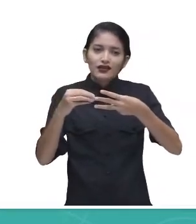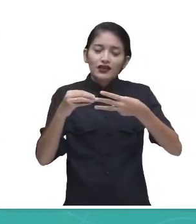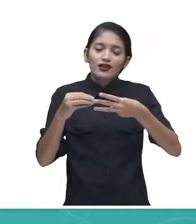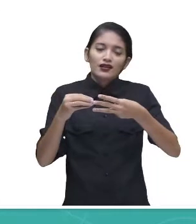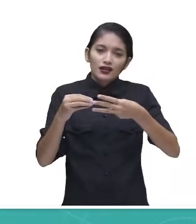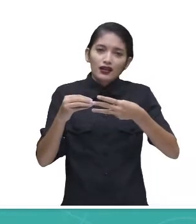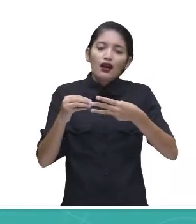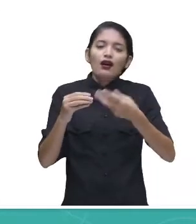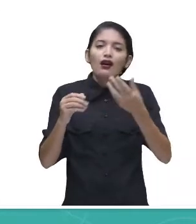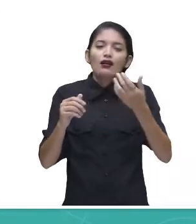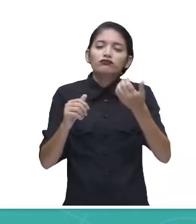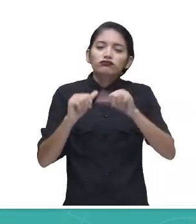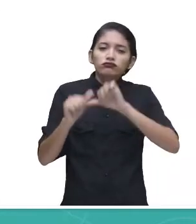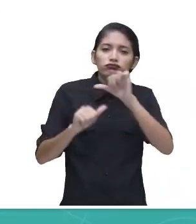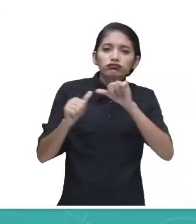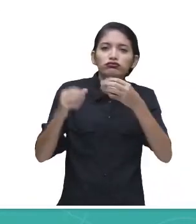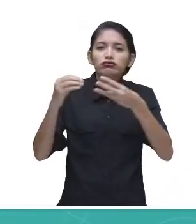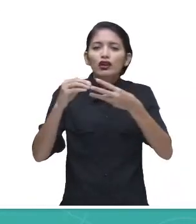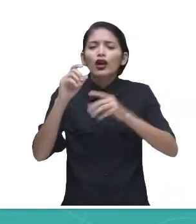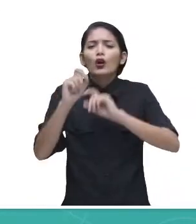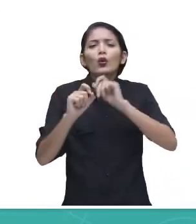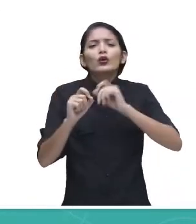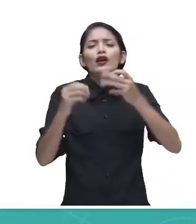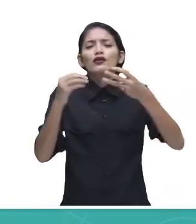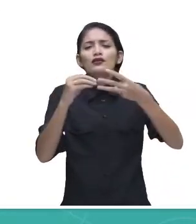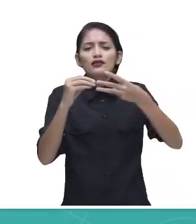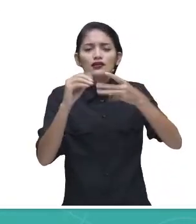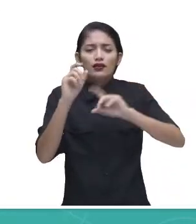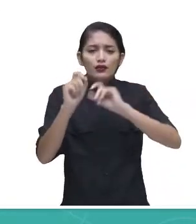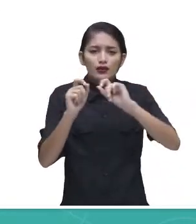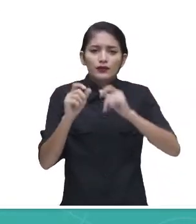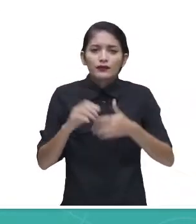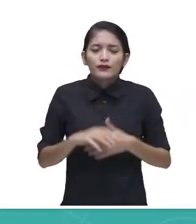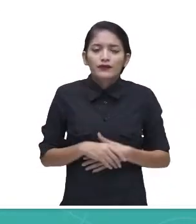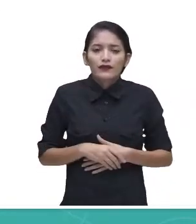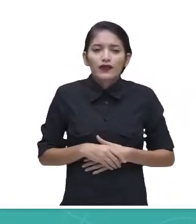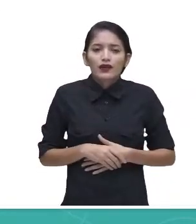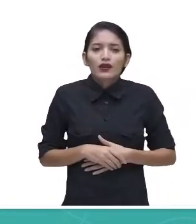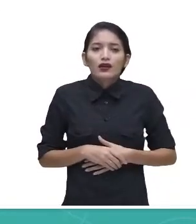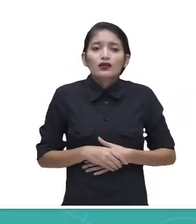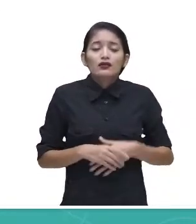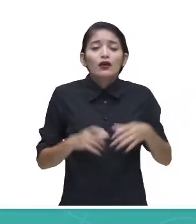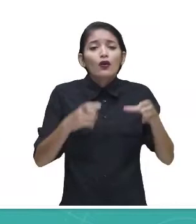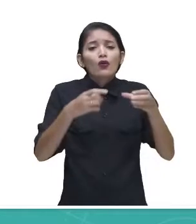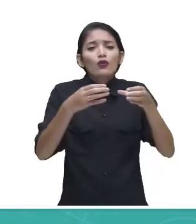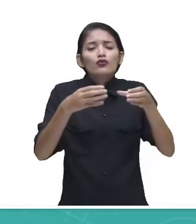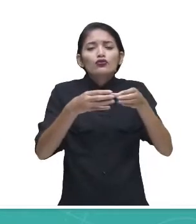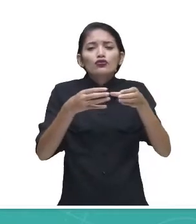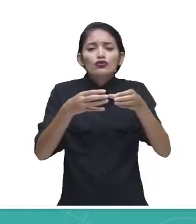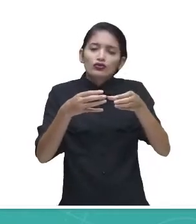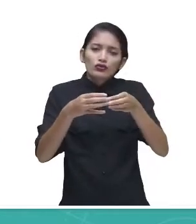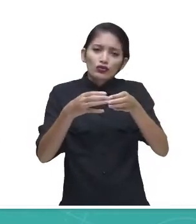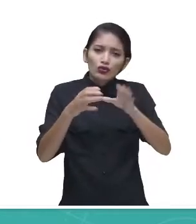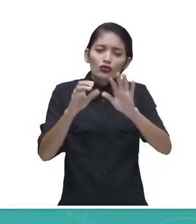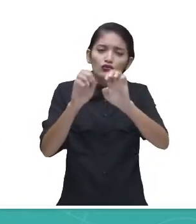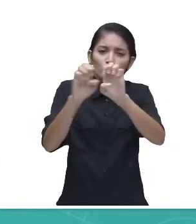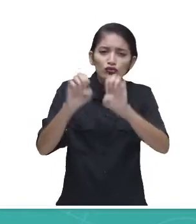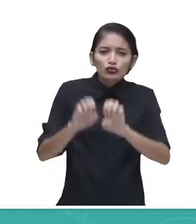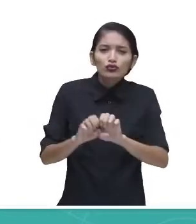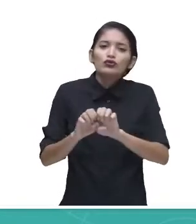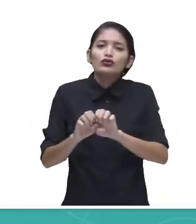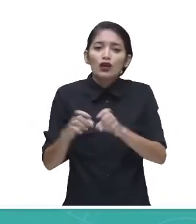A formação das células. E o que são as células? As células são unidades estruturais e funcionais dos